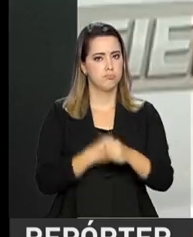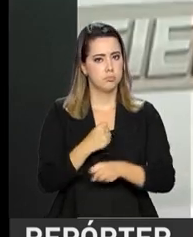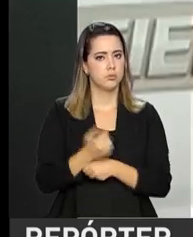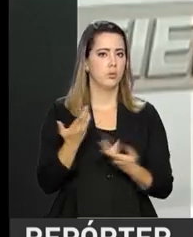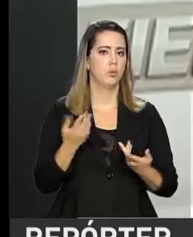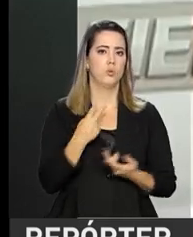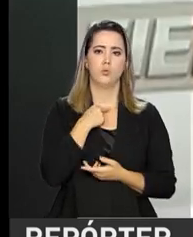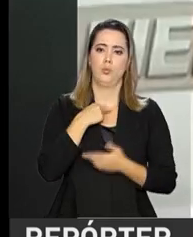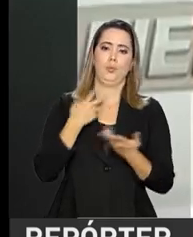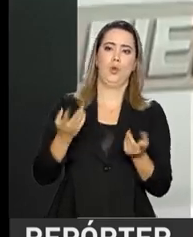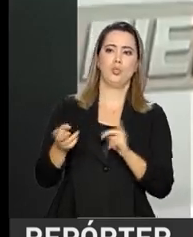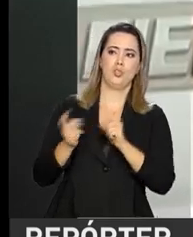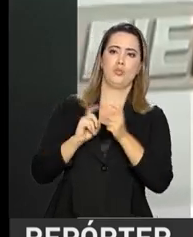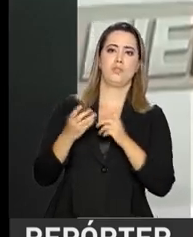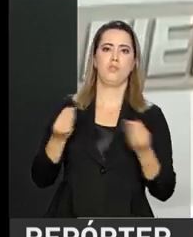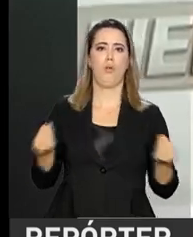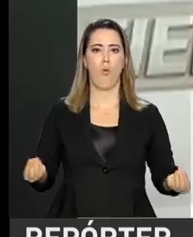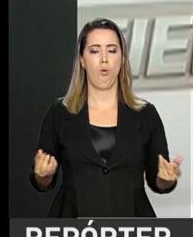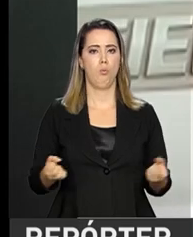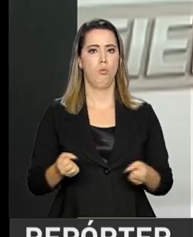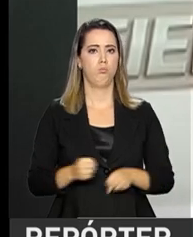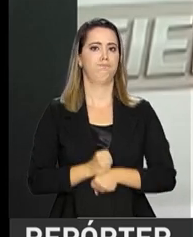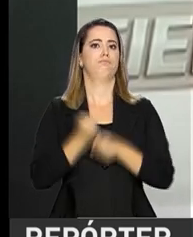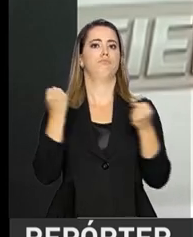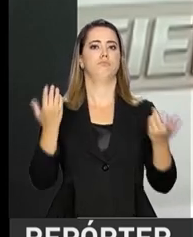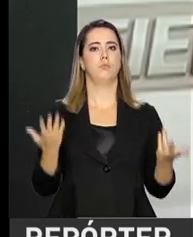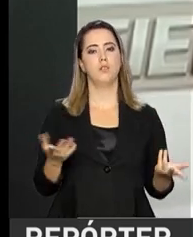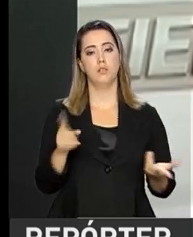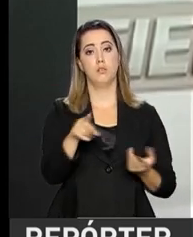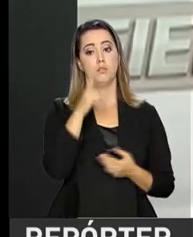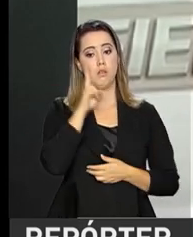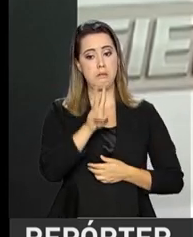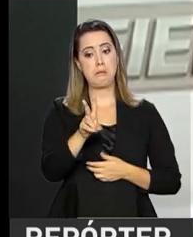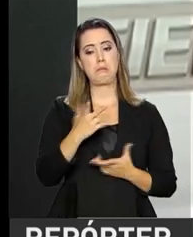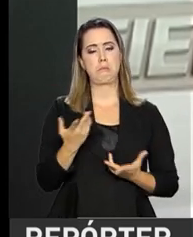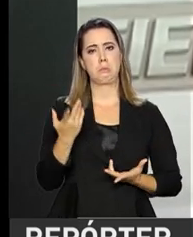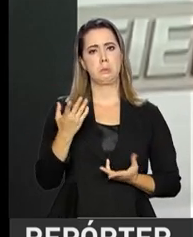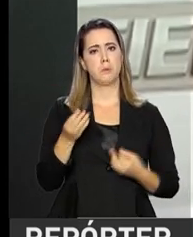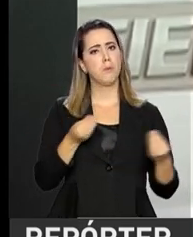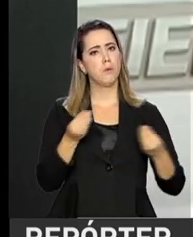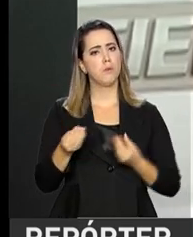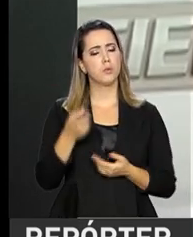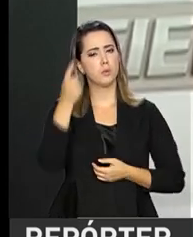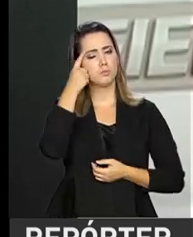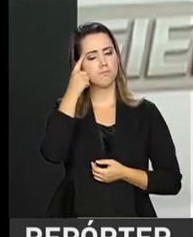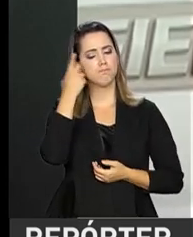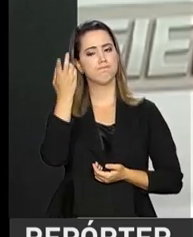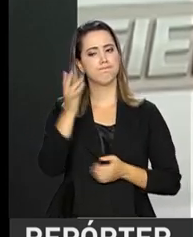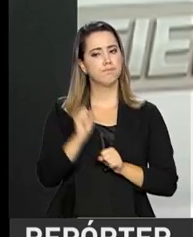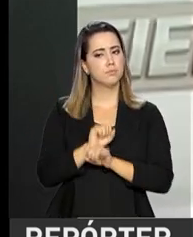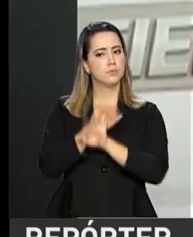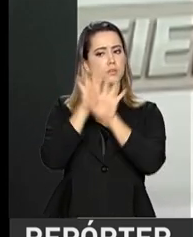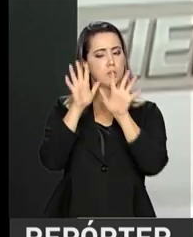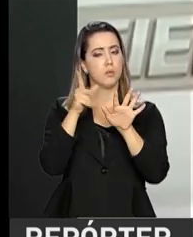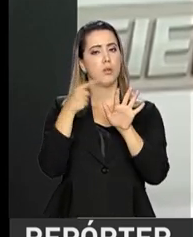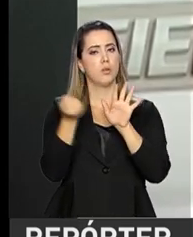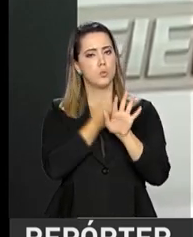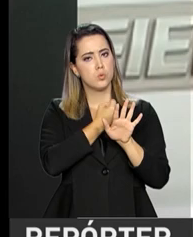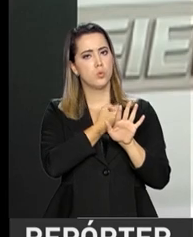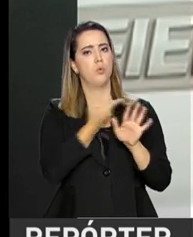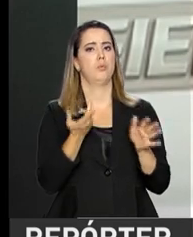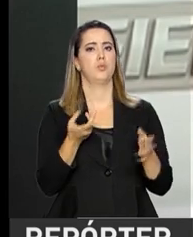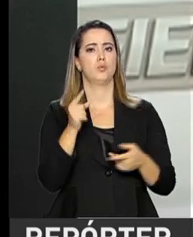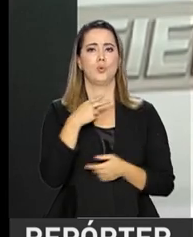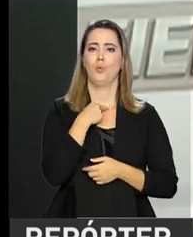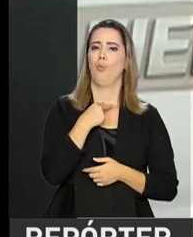é inadministrável. Então, todos olham isso e começam, de fato, a ficar claro, mostrando os números, que não